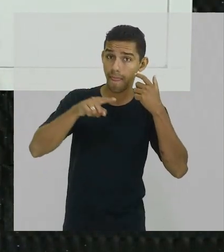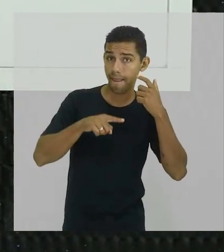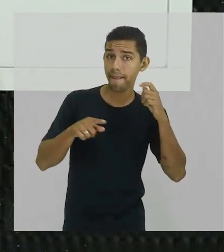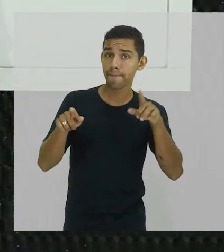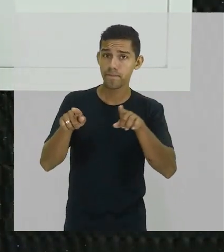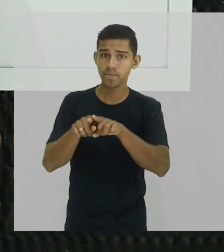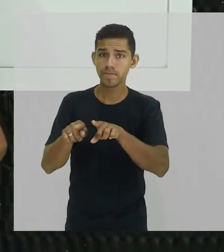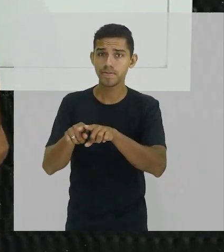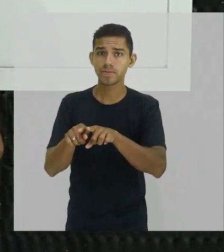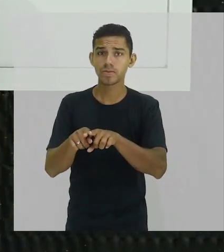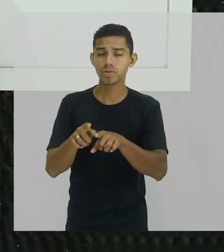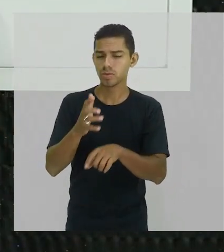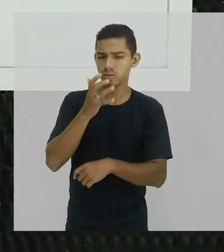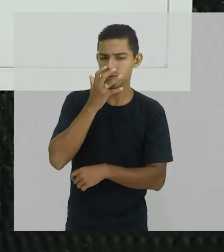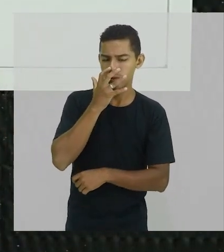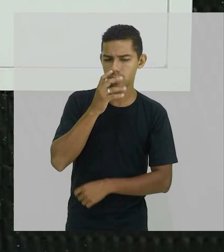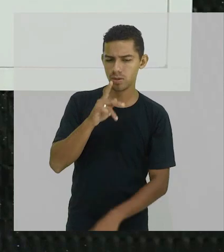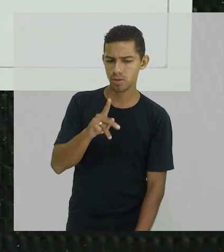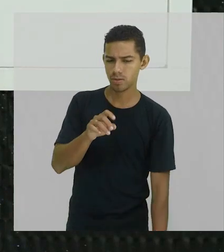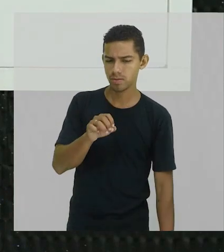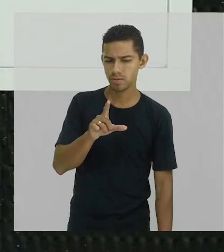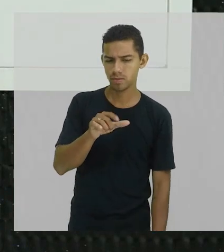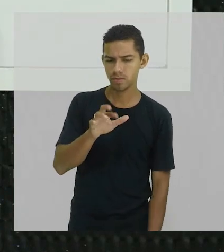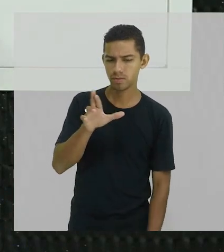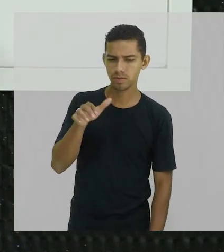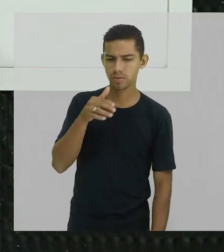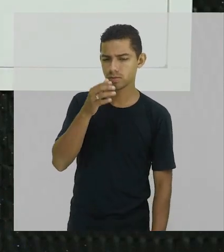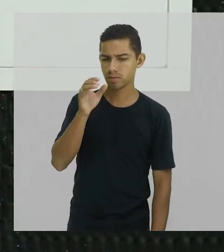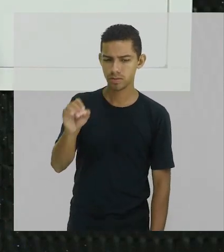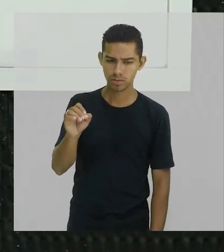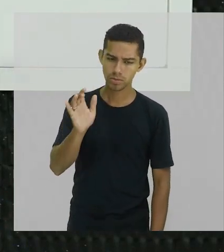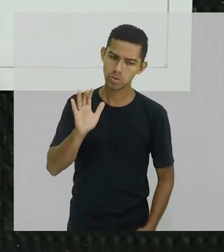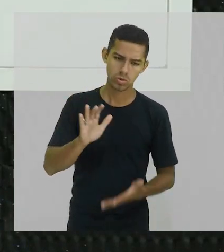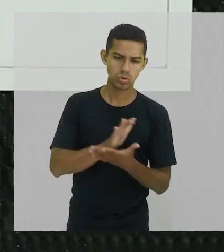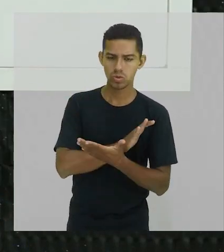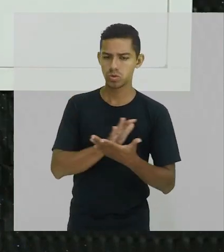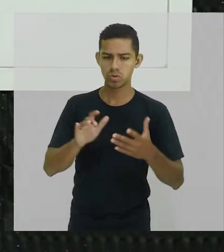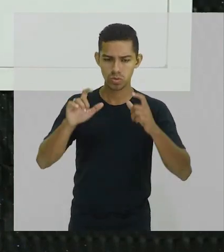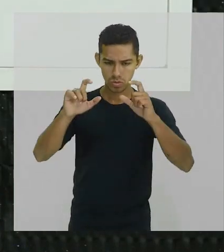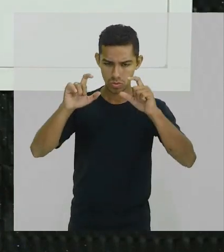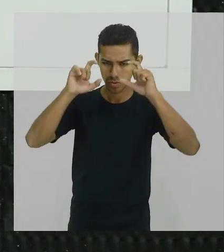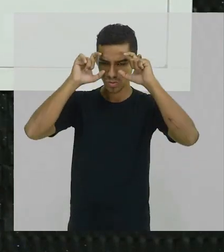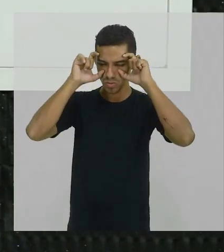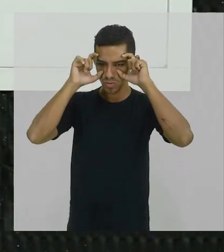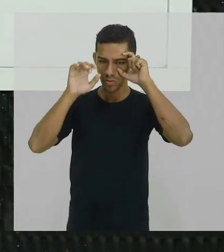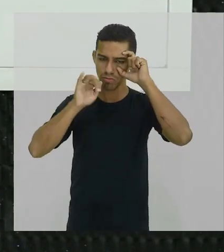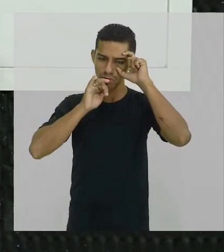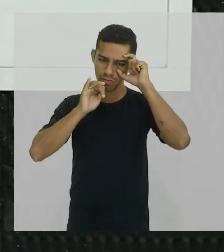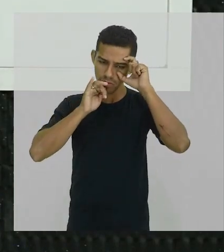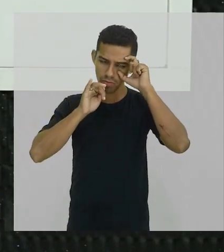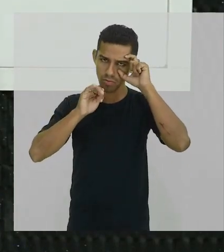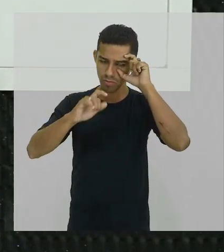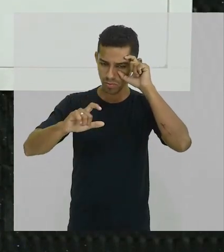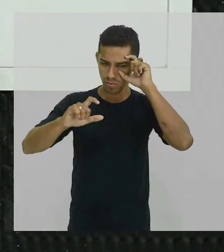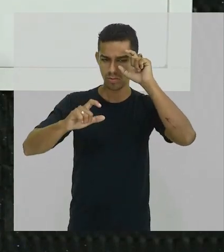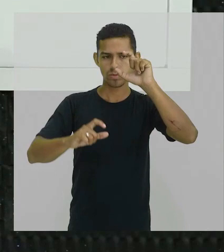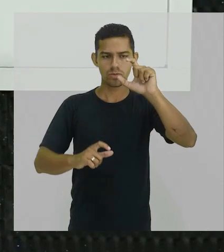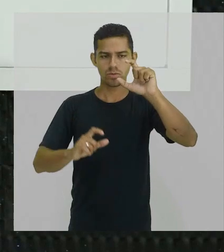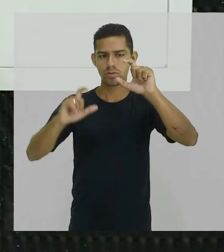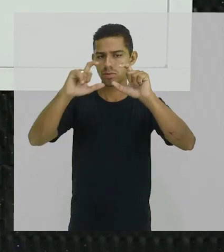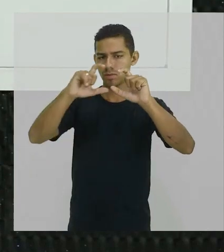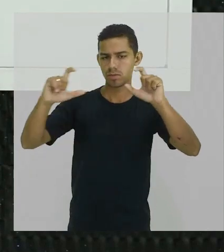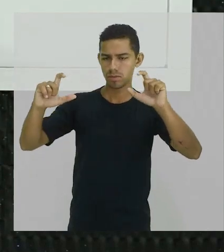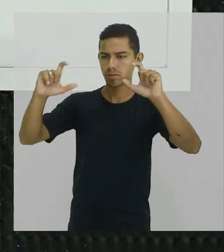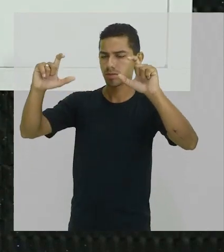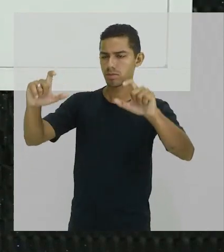a polarização que acontece nos óculos, certo? Em alguns óculos, em alguns tipos de lente. Essa polarização vai ser